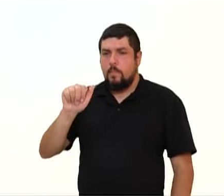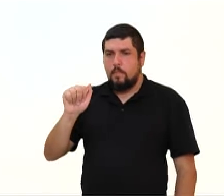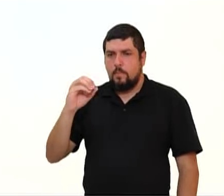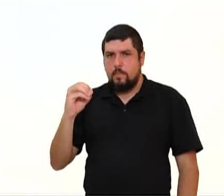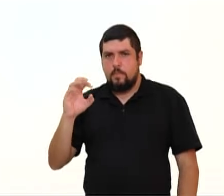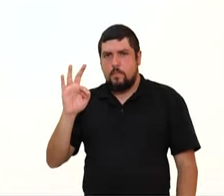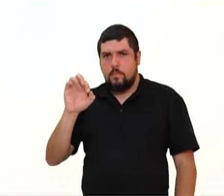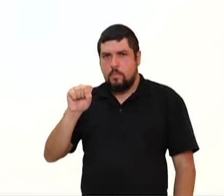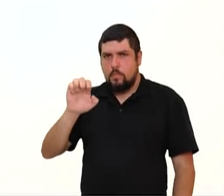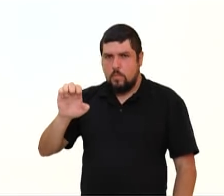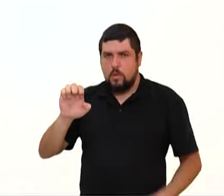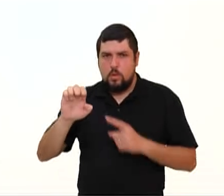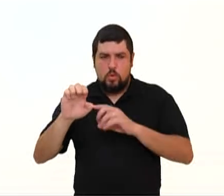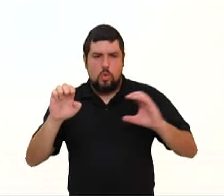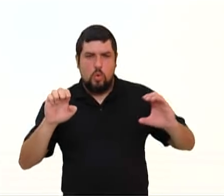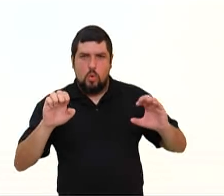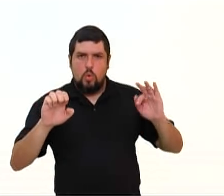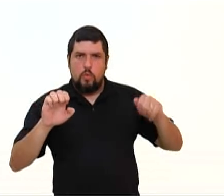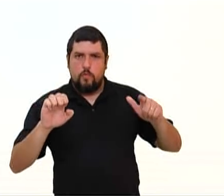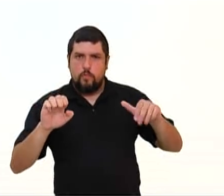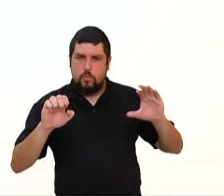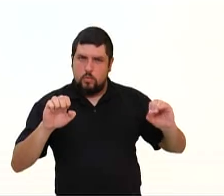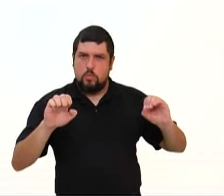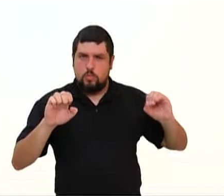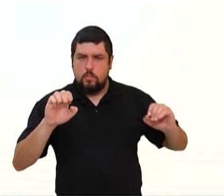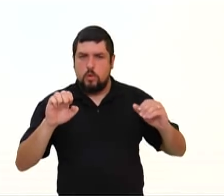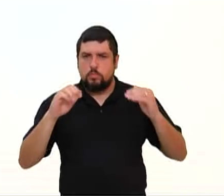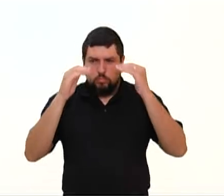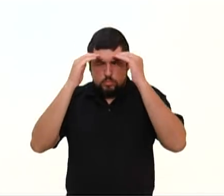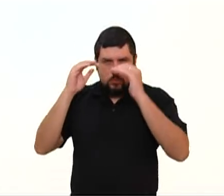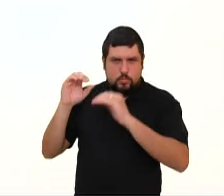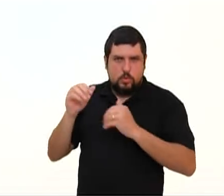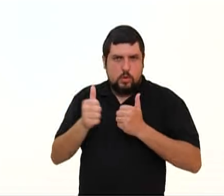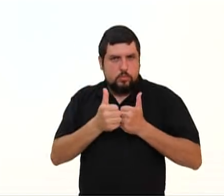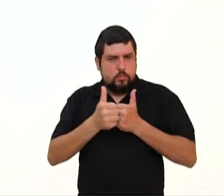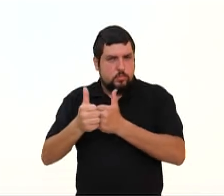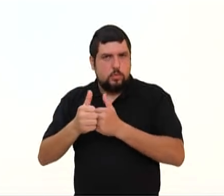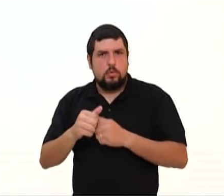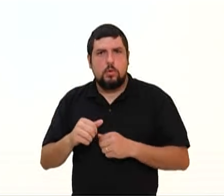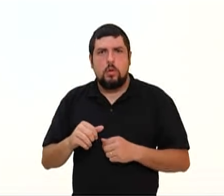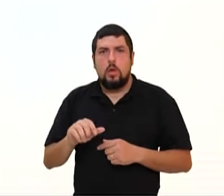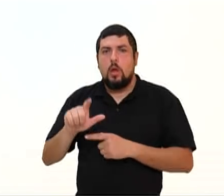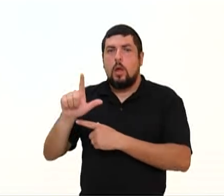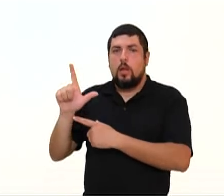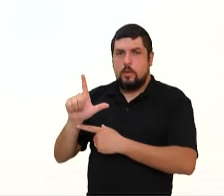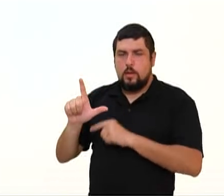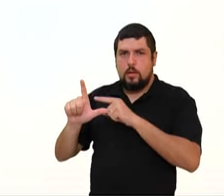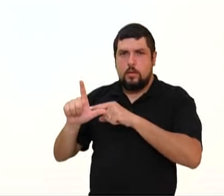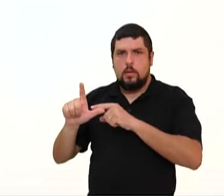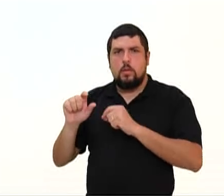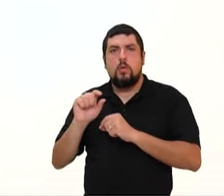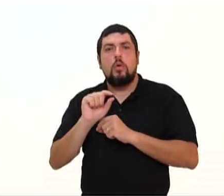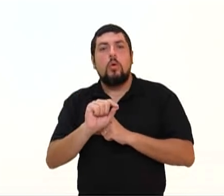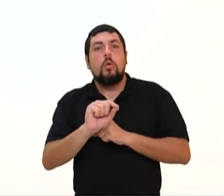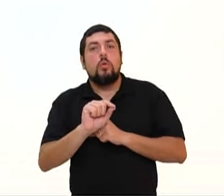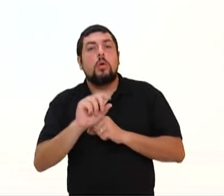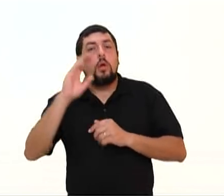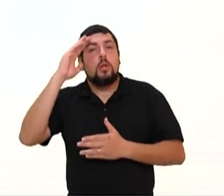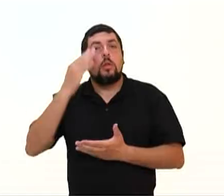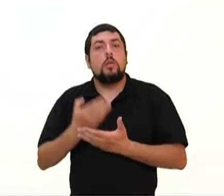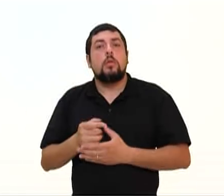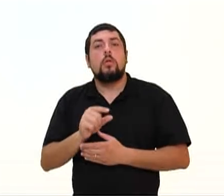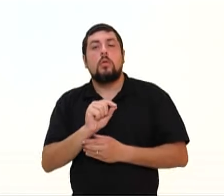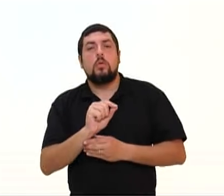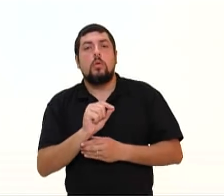sistemas fixos de política, Lao Tse acreditava que o homem deveria intervir o mínimo possível no